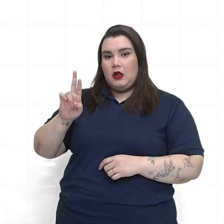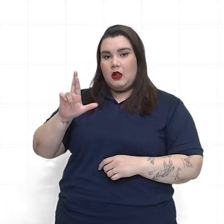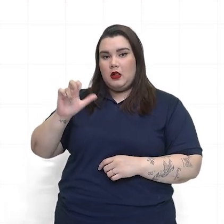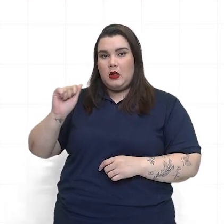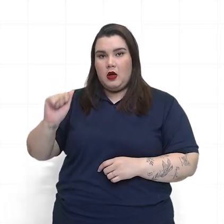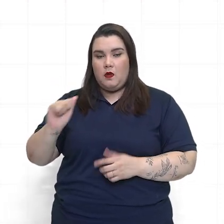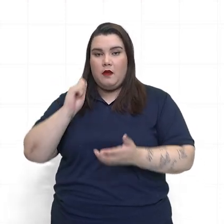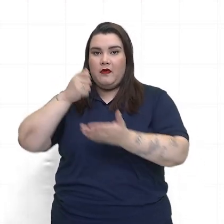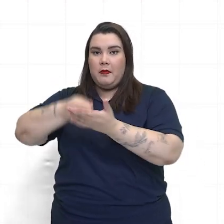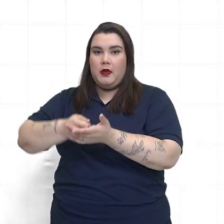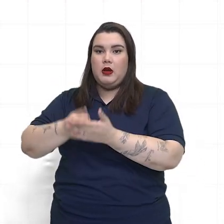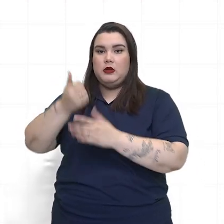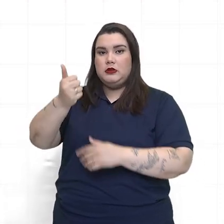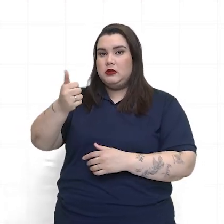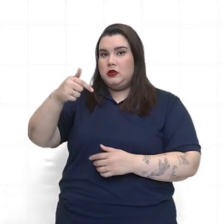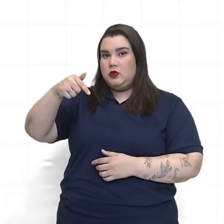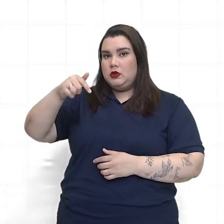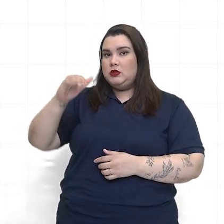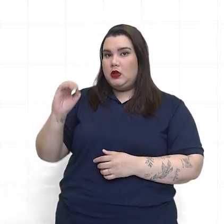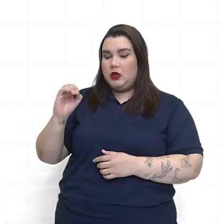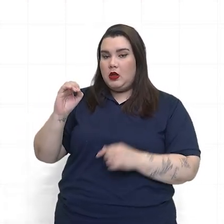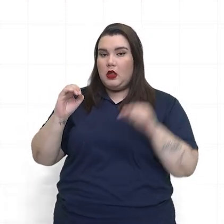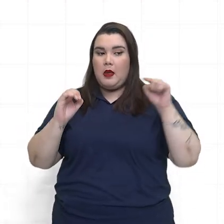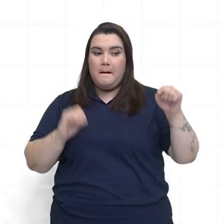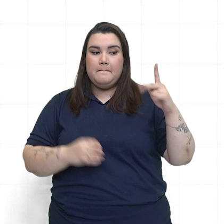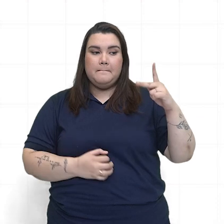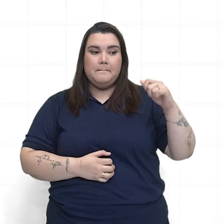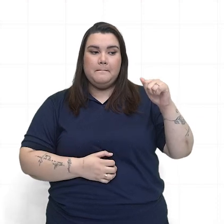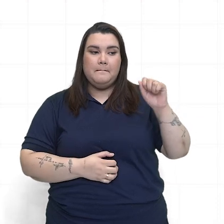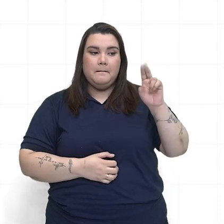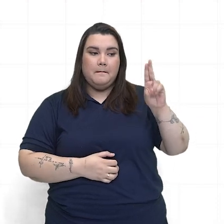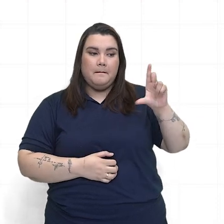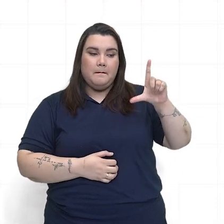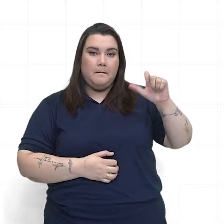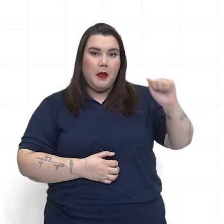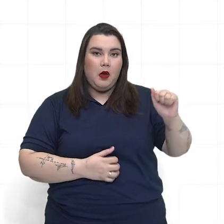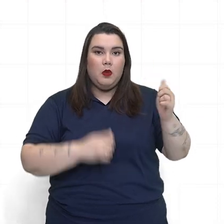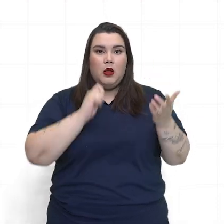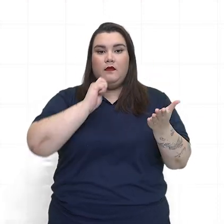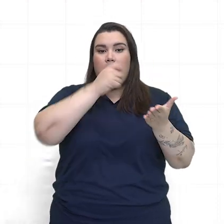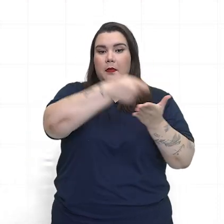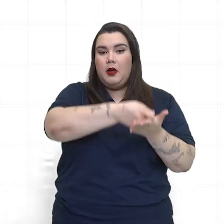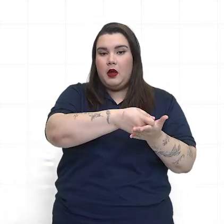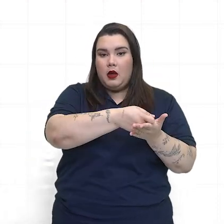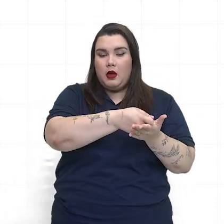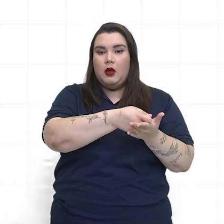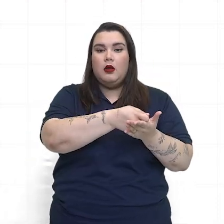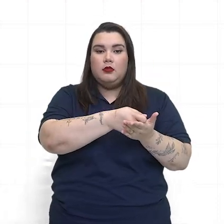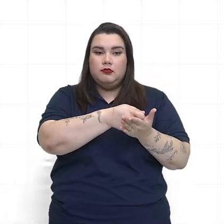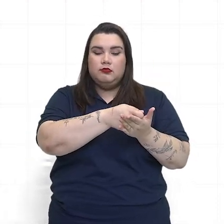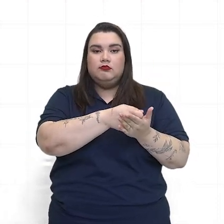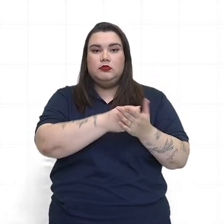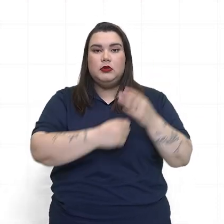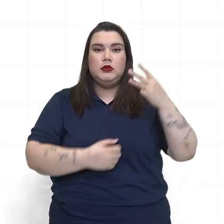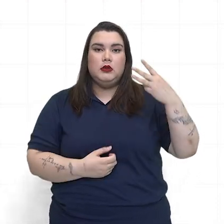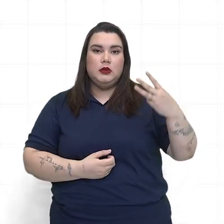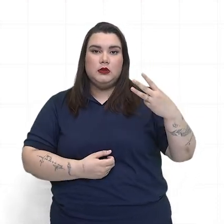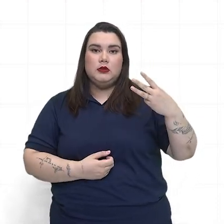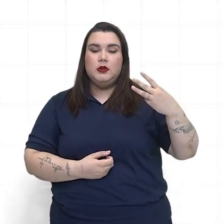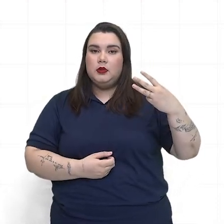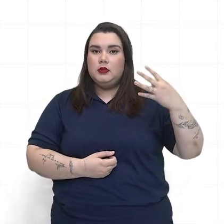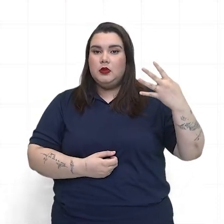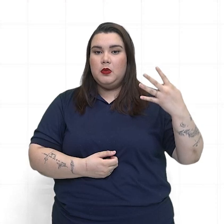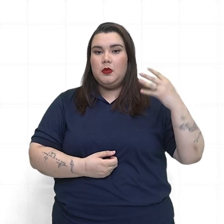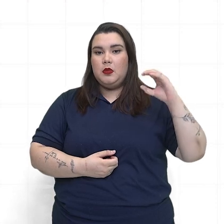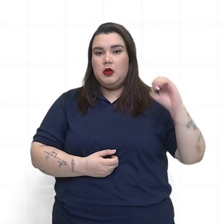170 e a segunda irmã como é o dobro, ela